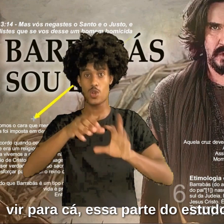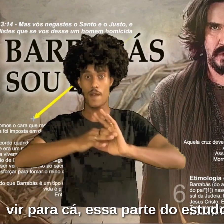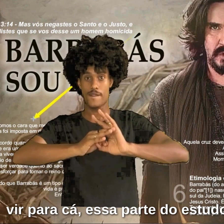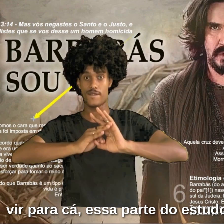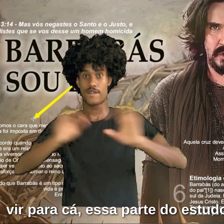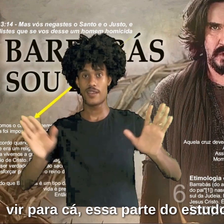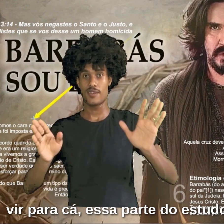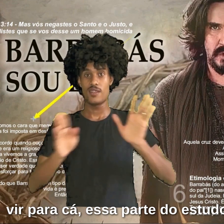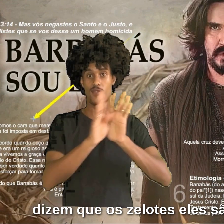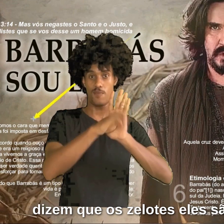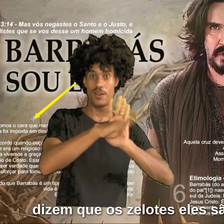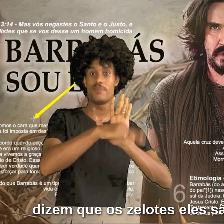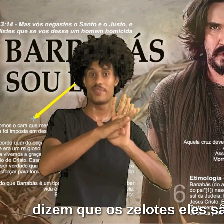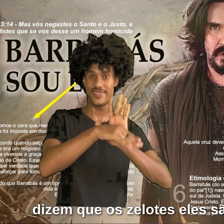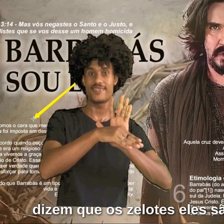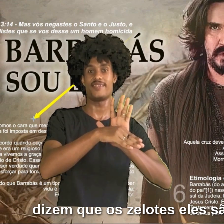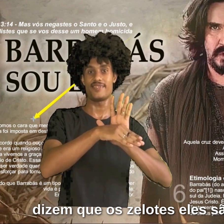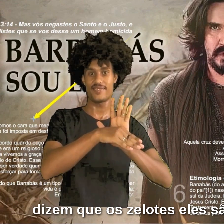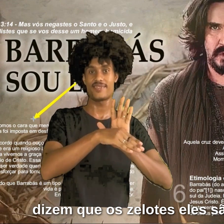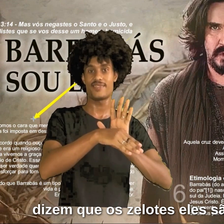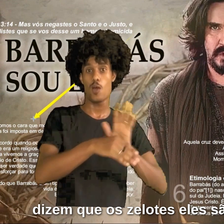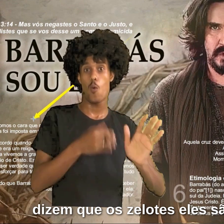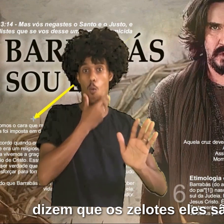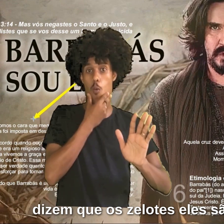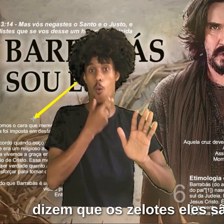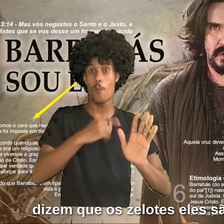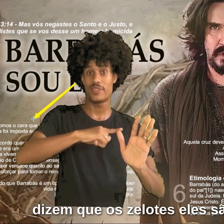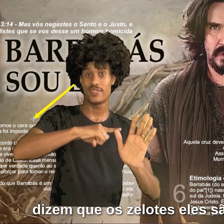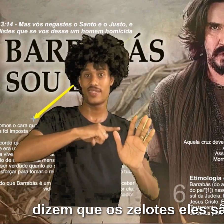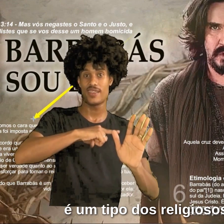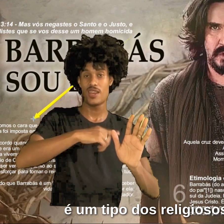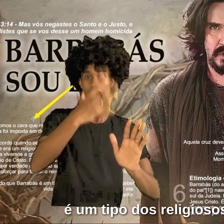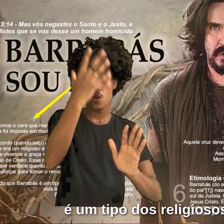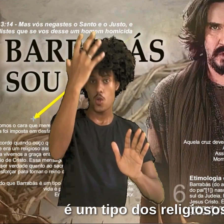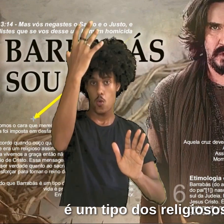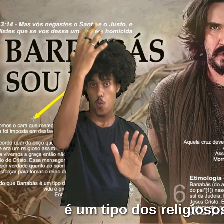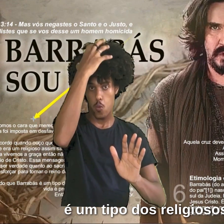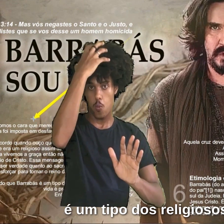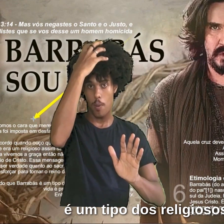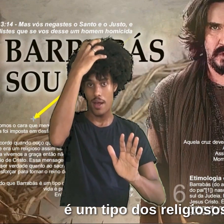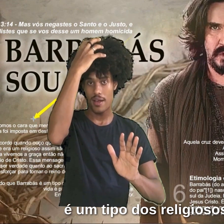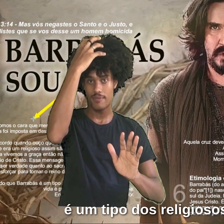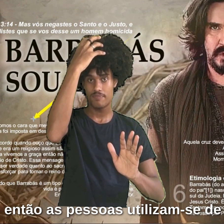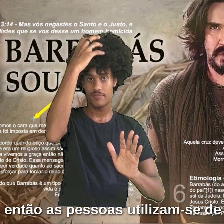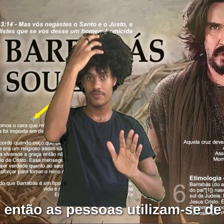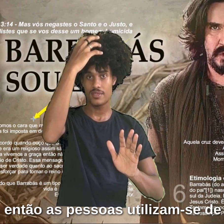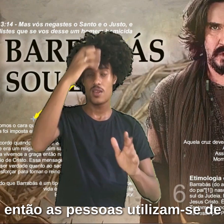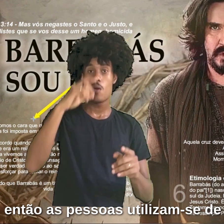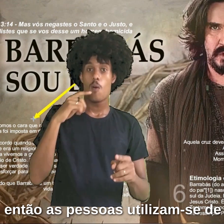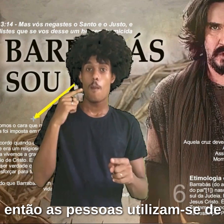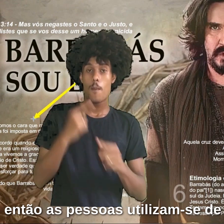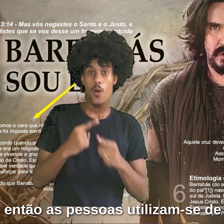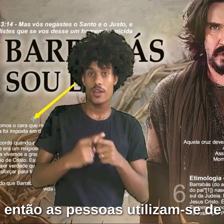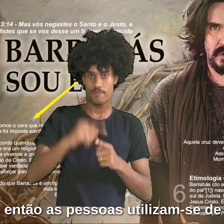estudo, onde algumas pessoas dizem que os zelotes, eles são um tipo, Barrabás, né? É um tipo dos religiosos de hoje em dia. Então o que as